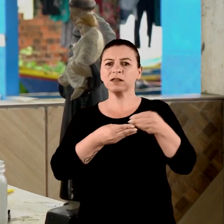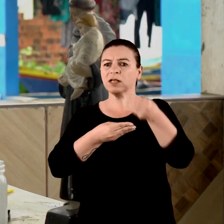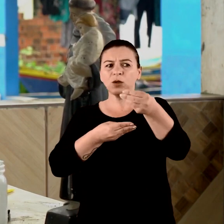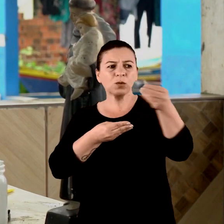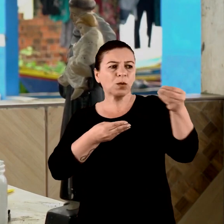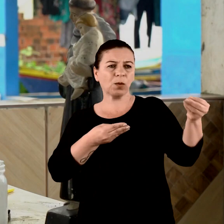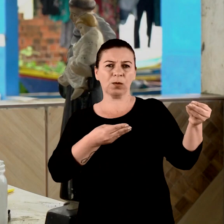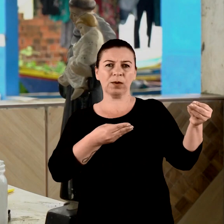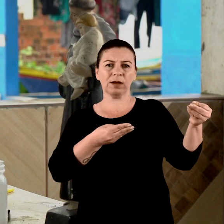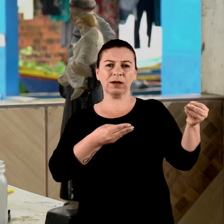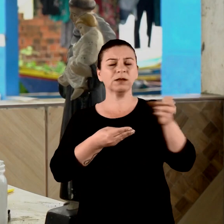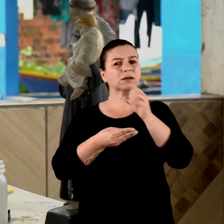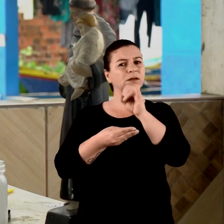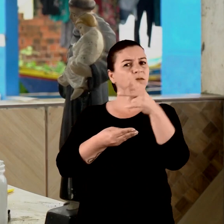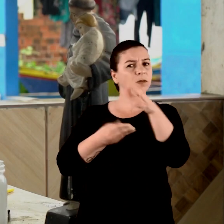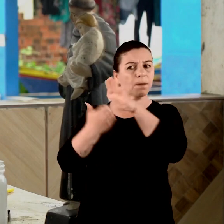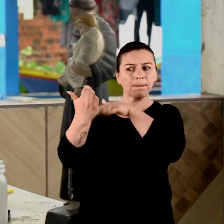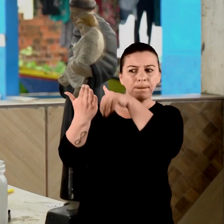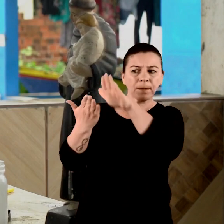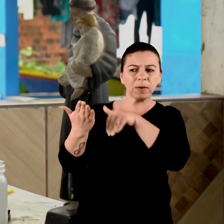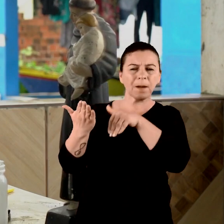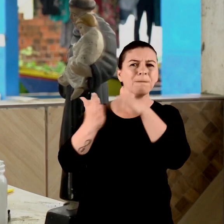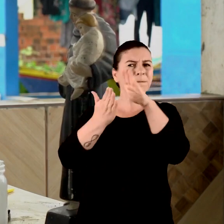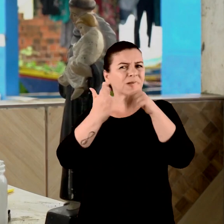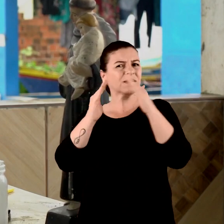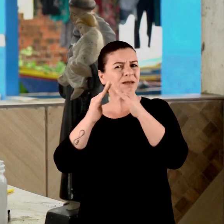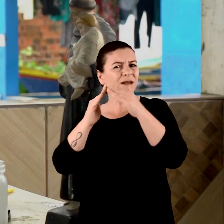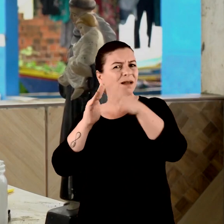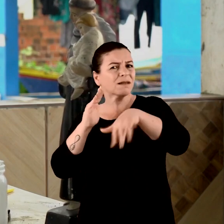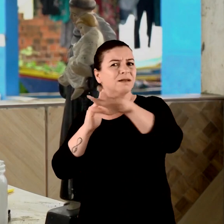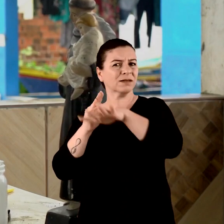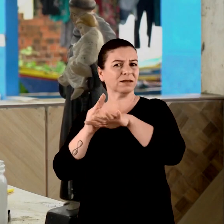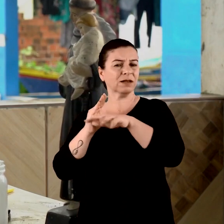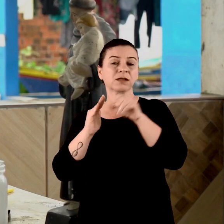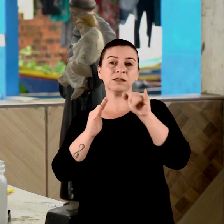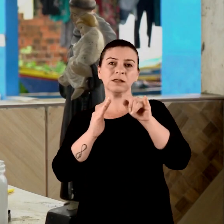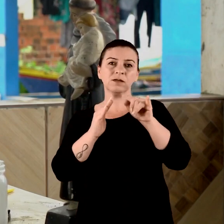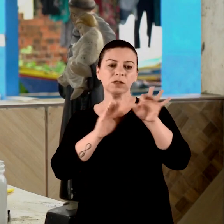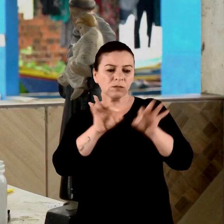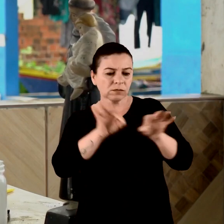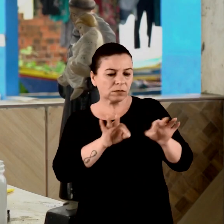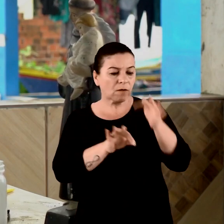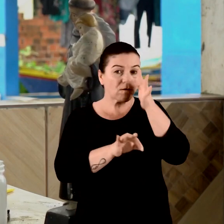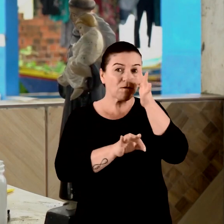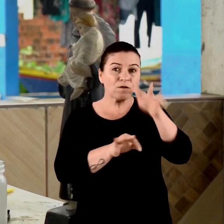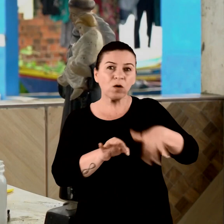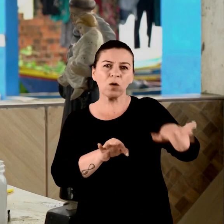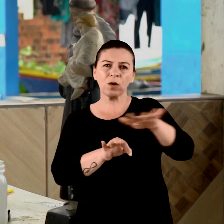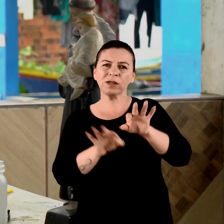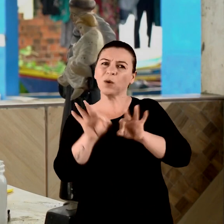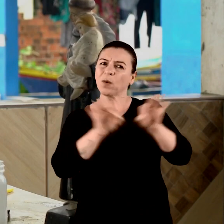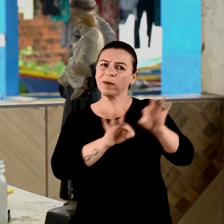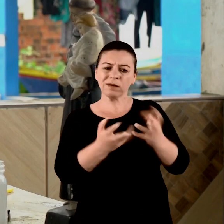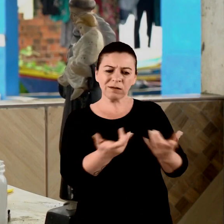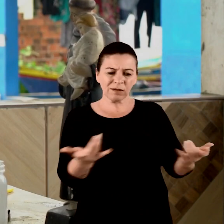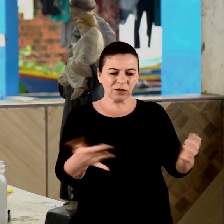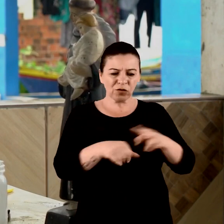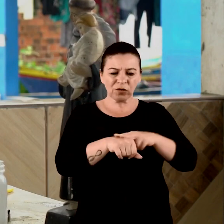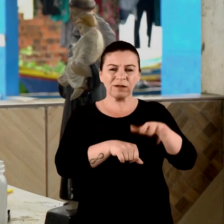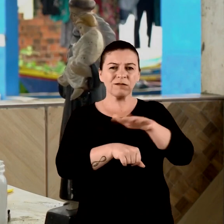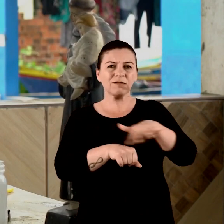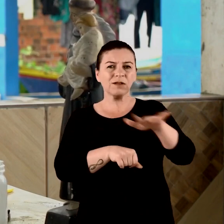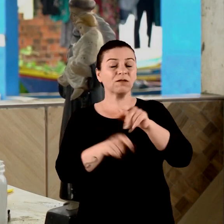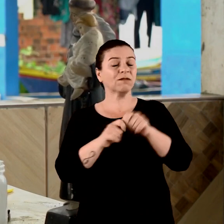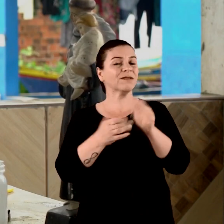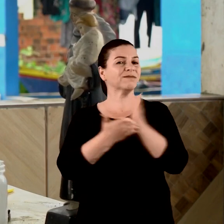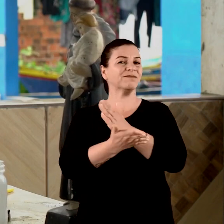alguém e leve um pedaço para alguém. Se você sabe pintar a parede, pinte a casa de alguém. Se você sabe plantar flores, faça um jardim para